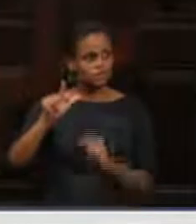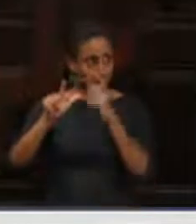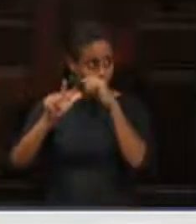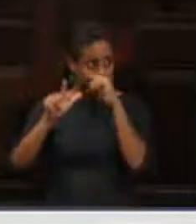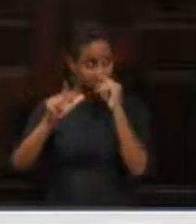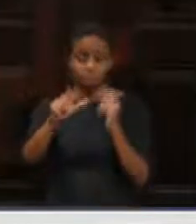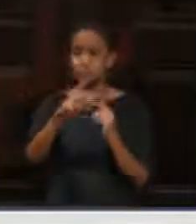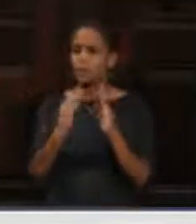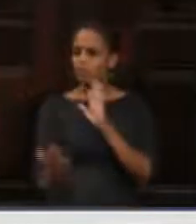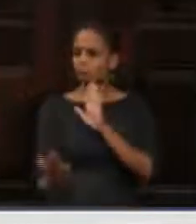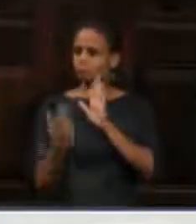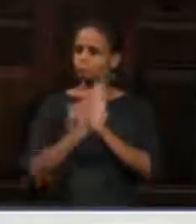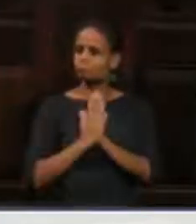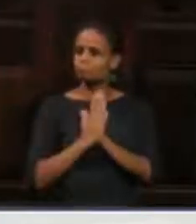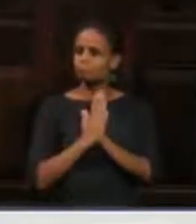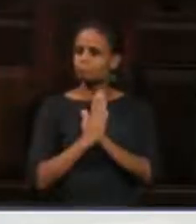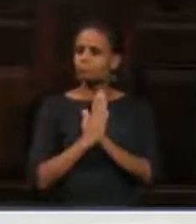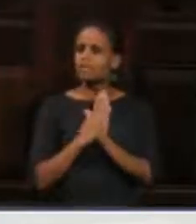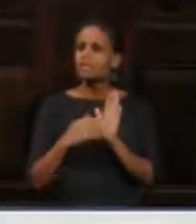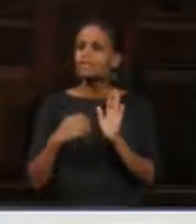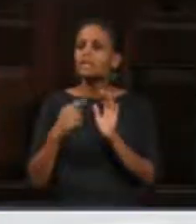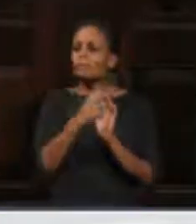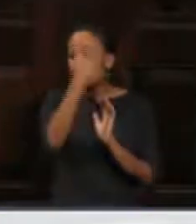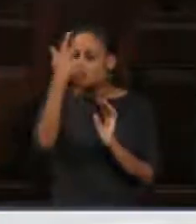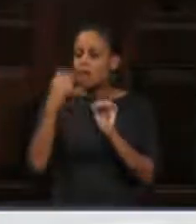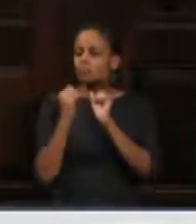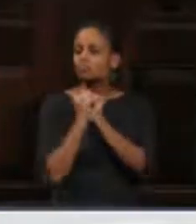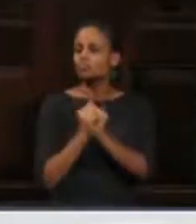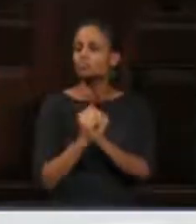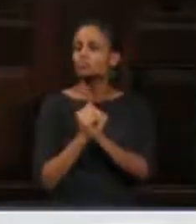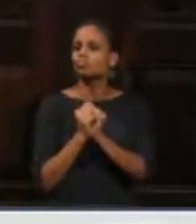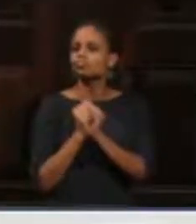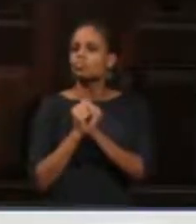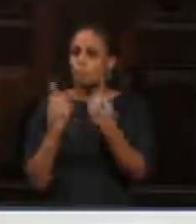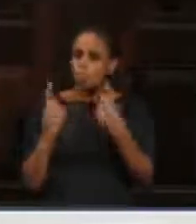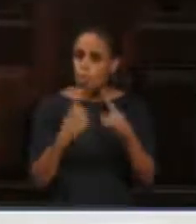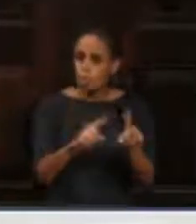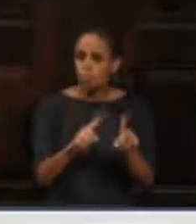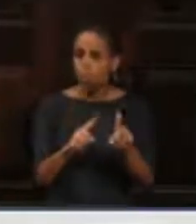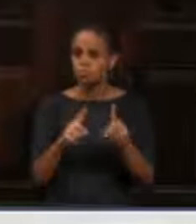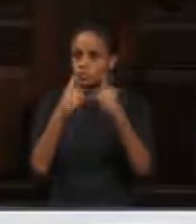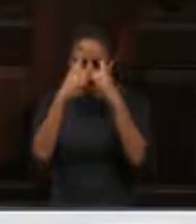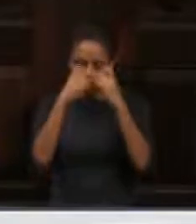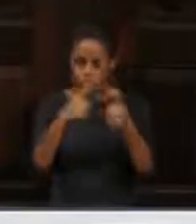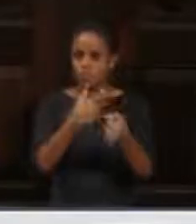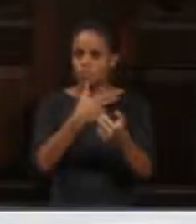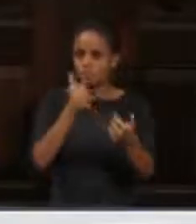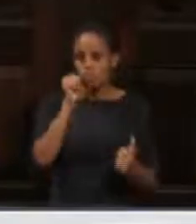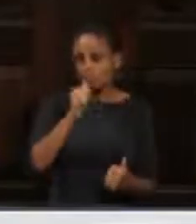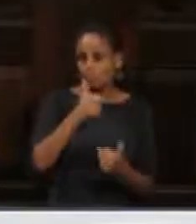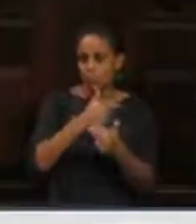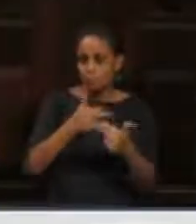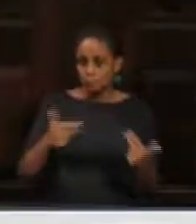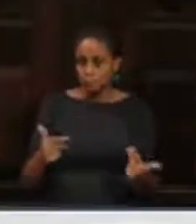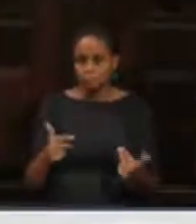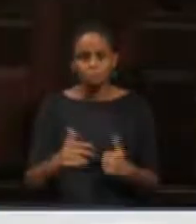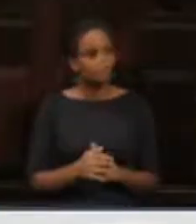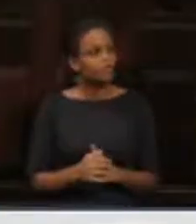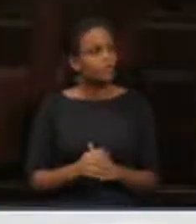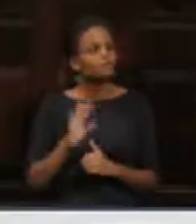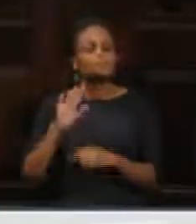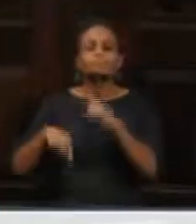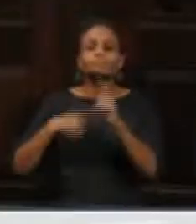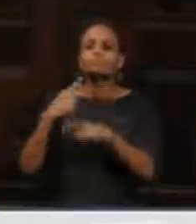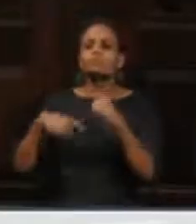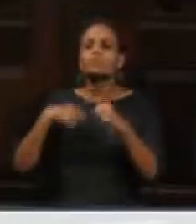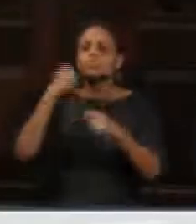pessoa alguém que pudesse, junto com ela, abraçar essa causa. Só que depois que eu passei esse relato aqui na tribuna,